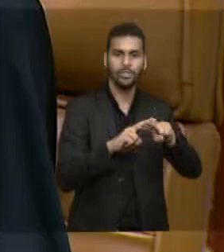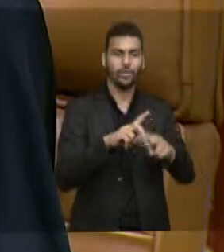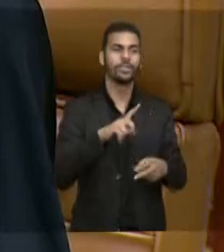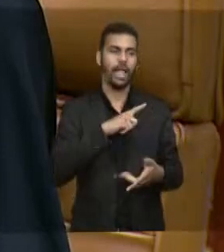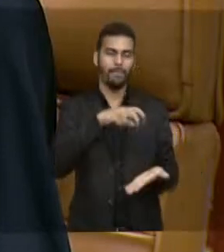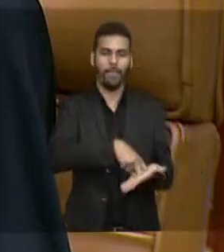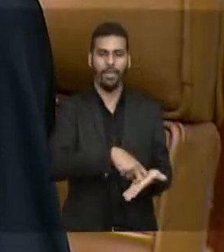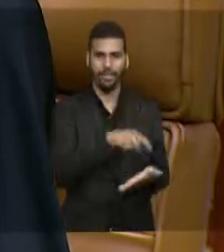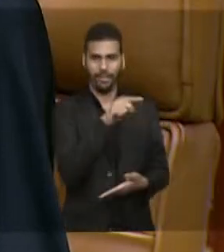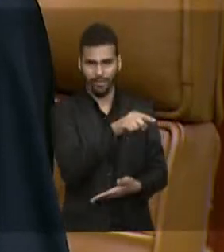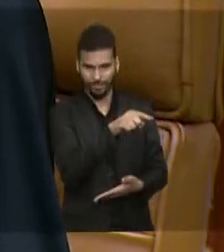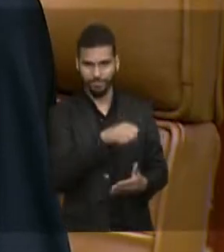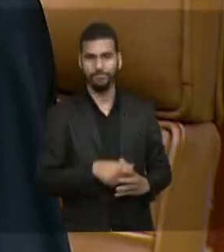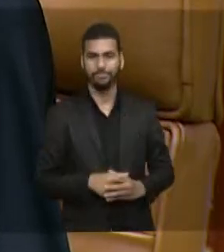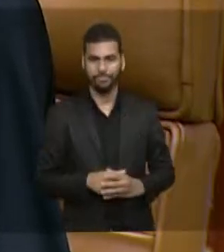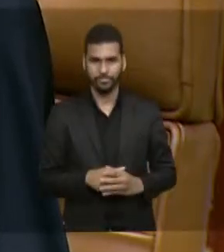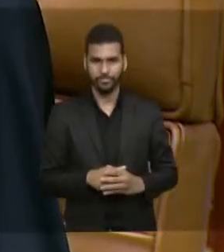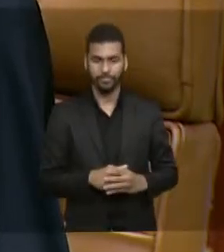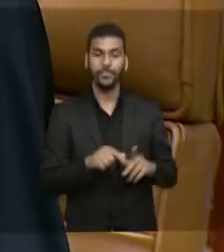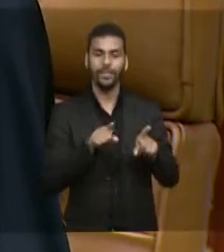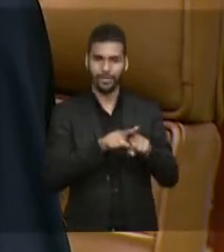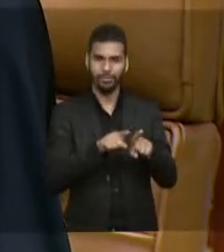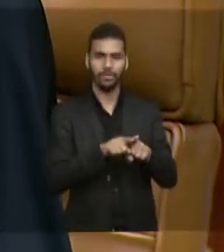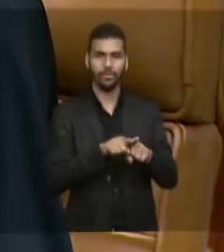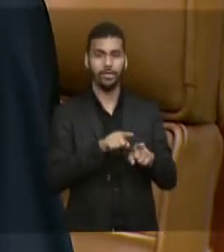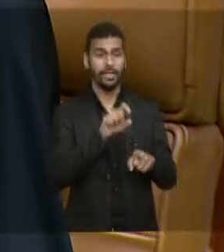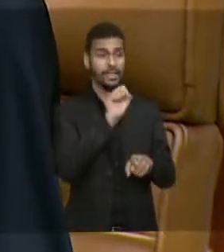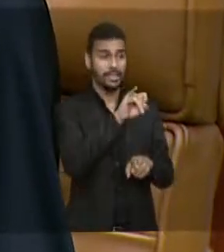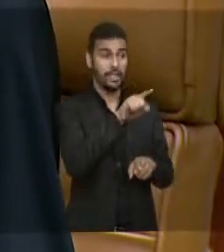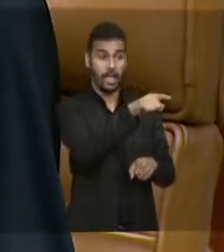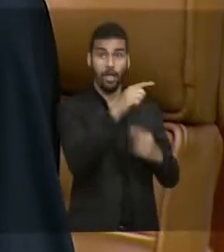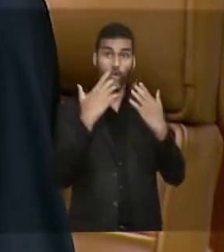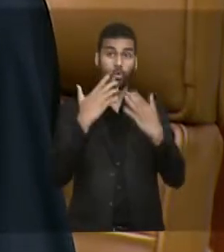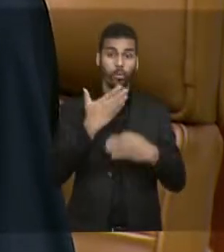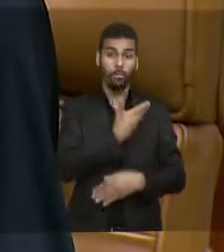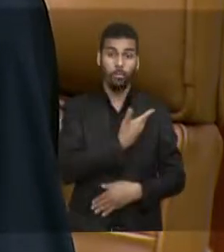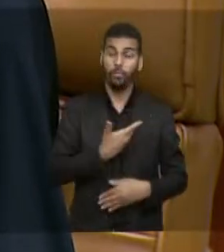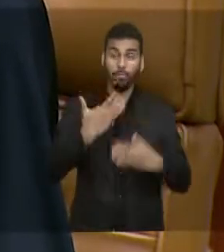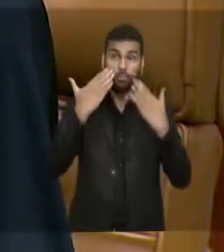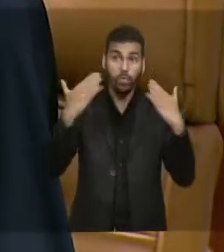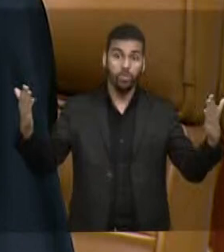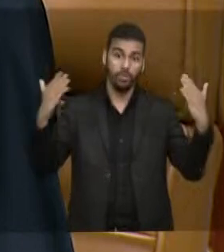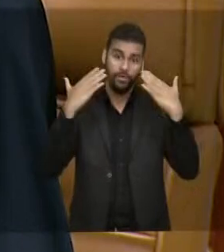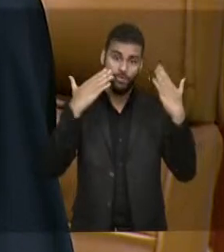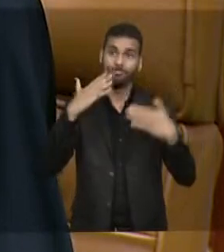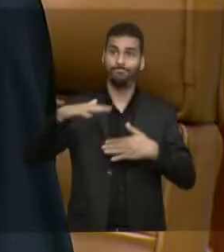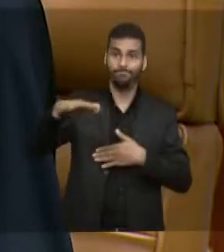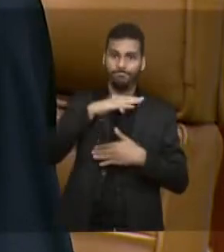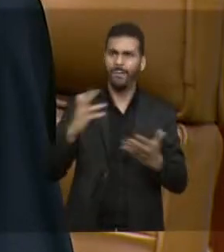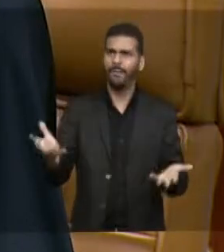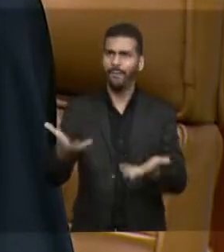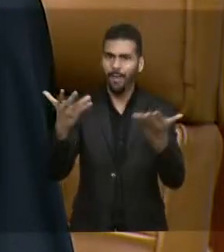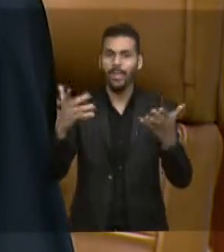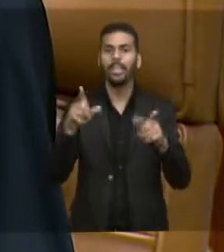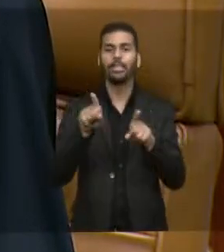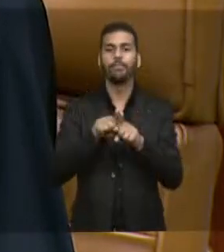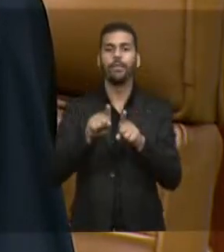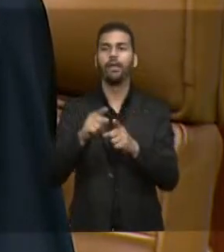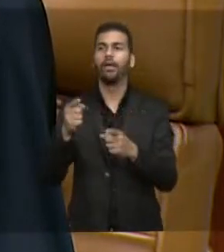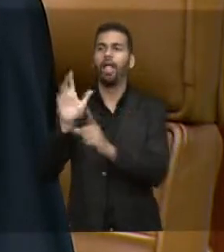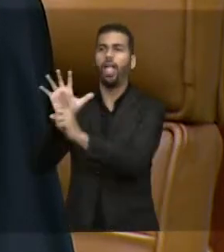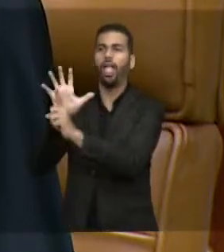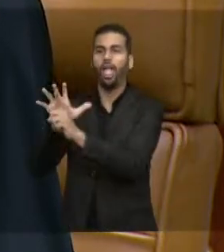pena E aí Exatamente Essa imputação quem cita publicamente animosidade entre as forças armadas